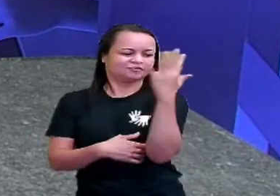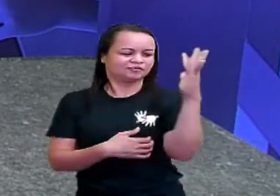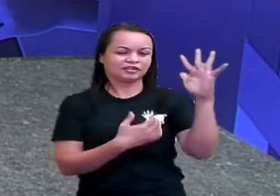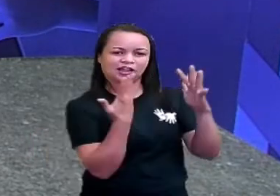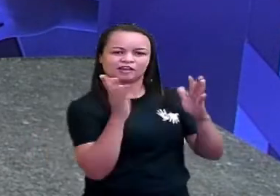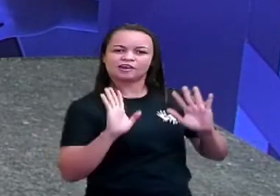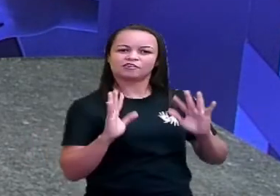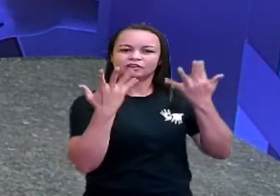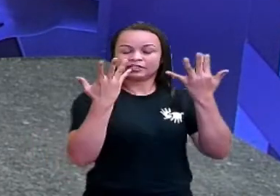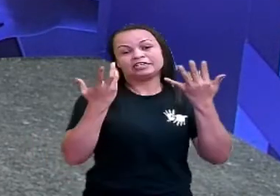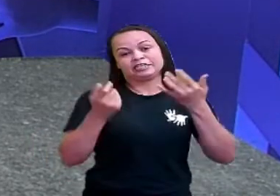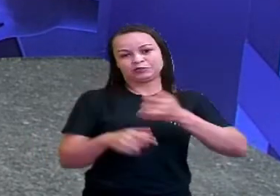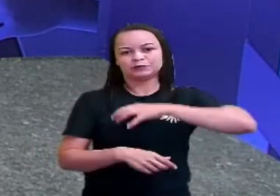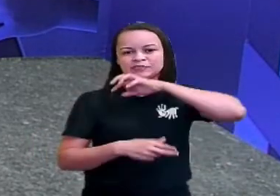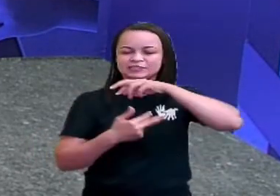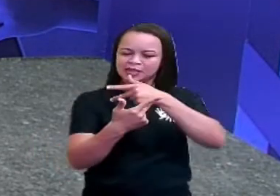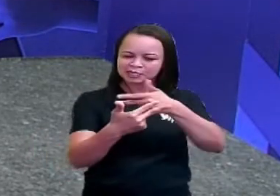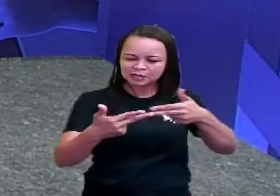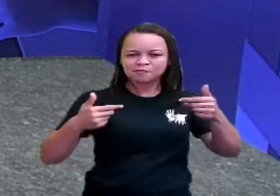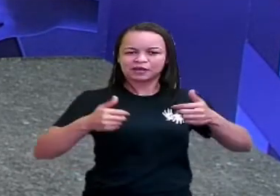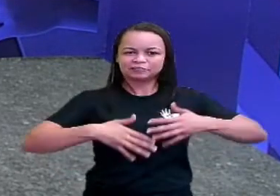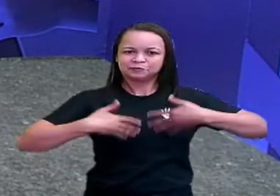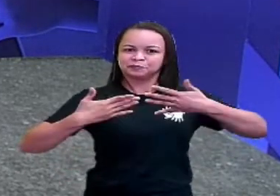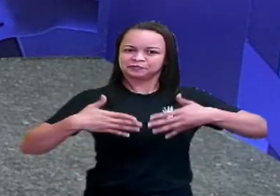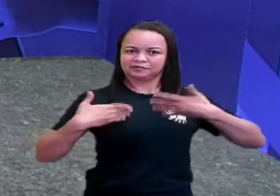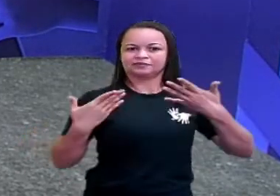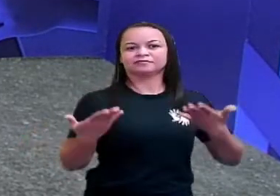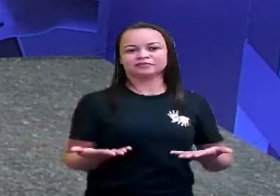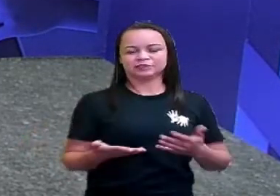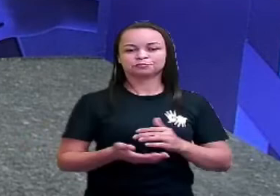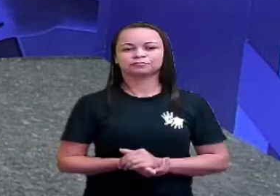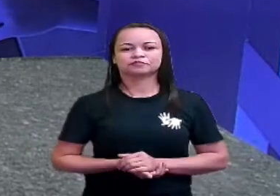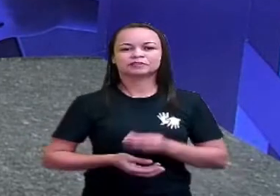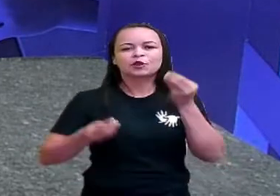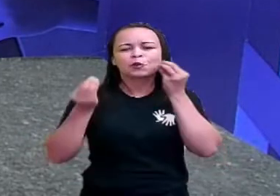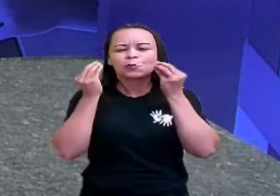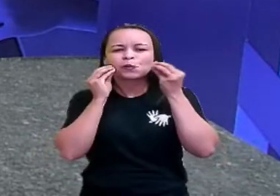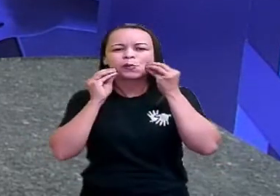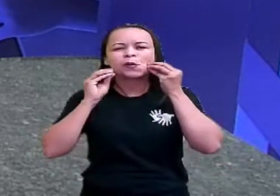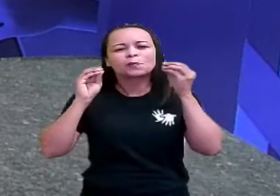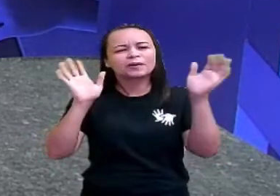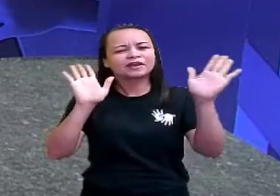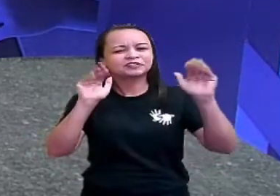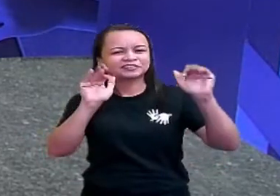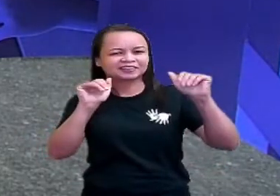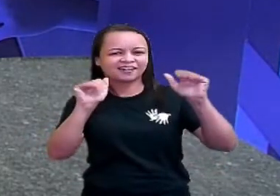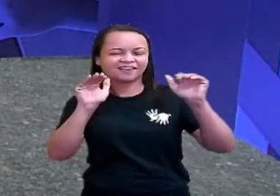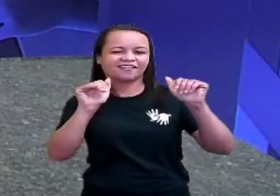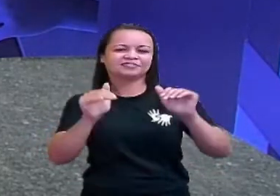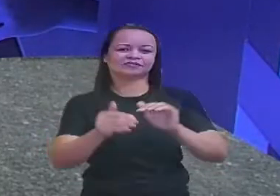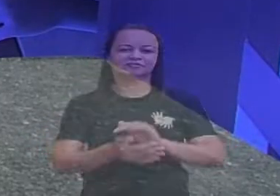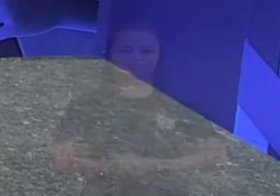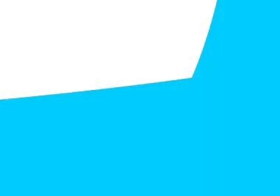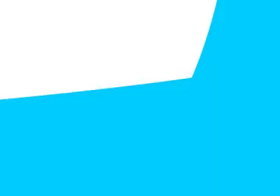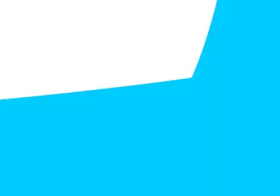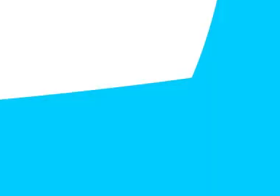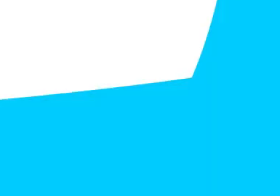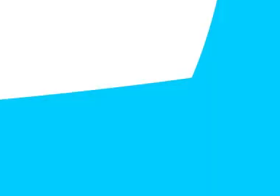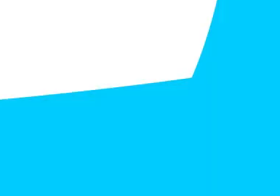se agitar. Um beijo, meus amores, e até a próxima. Tchau!